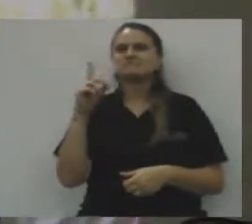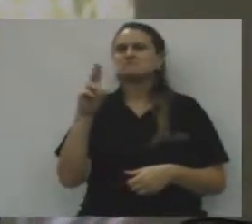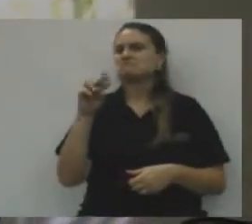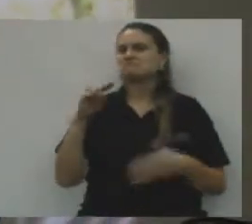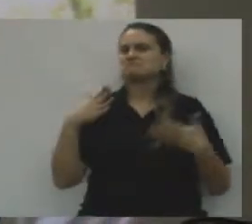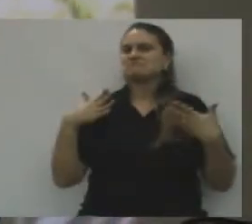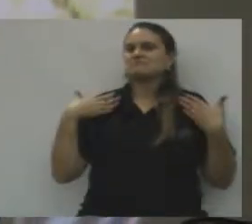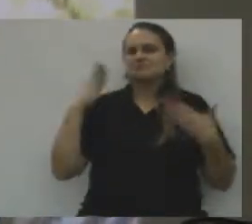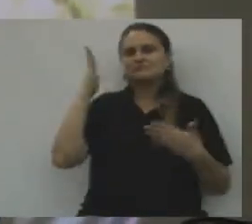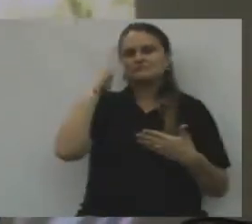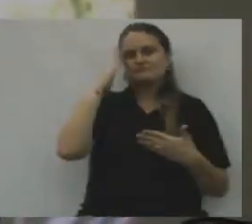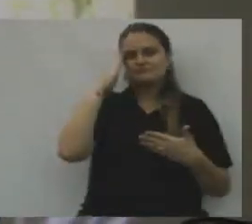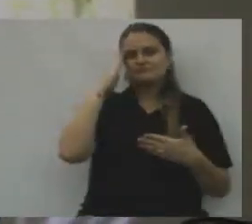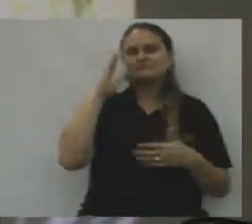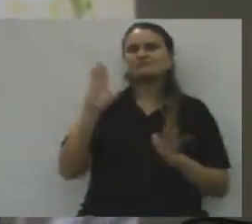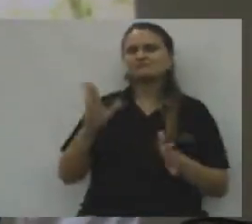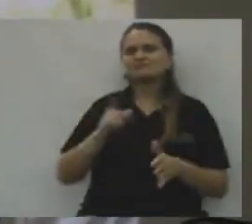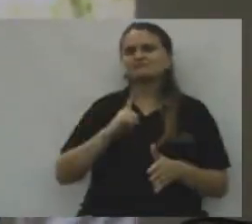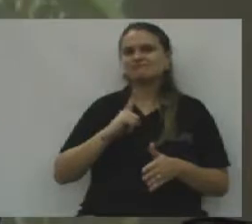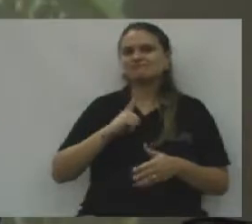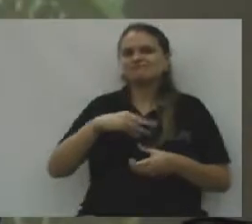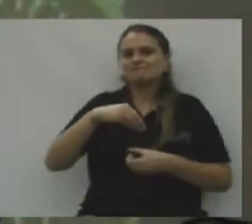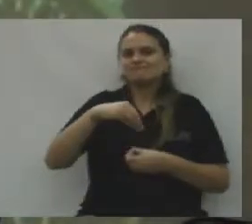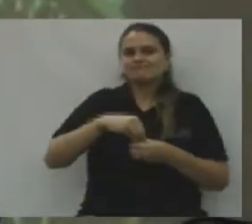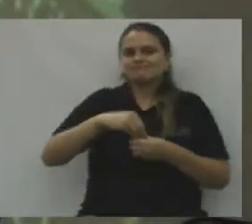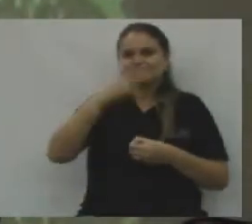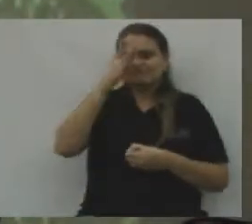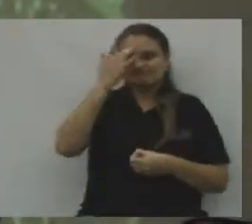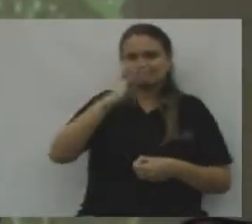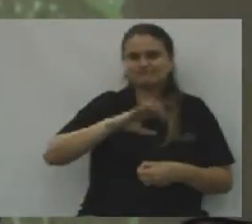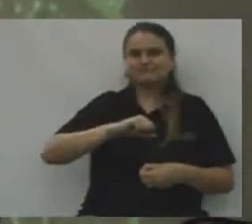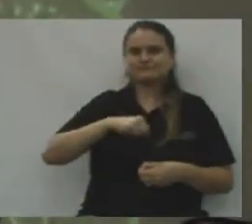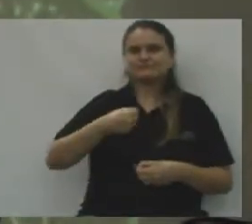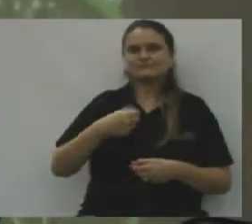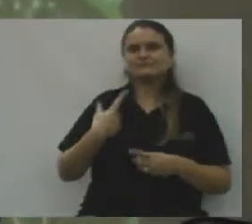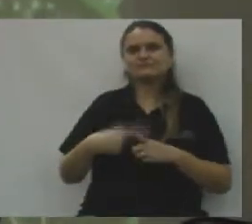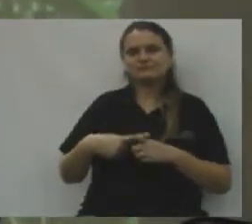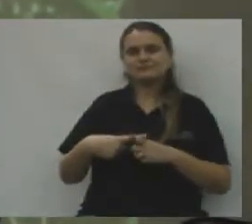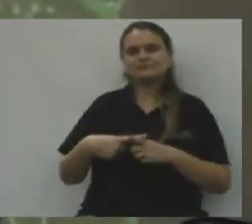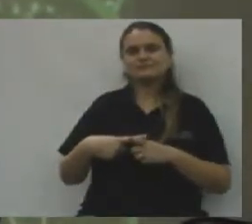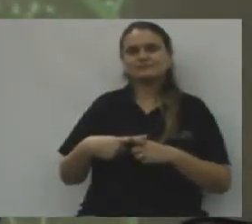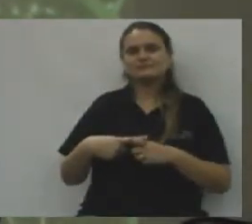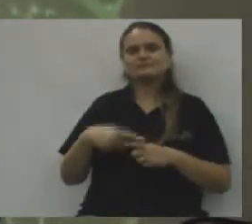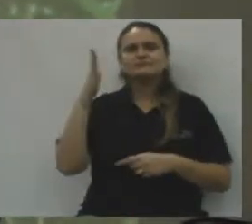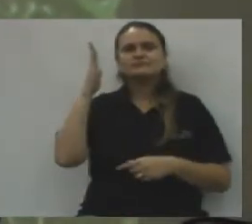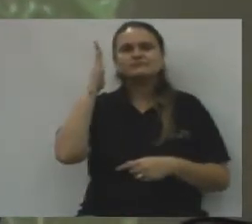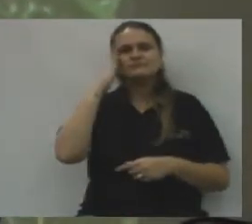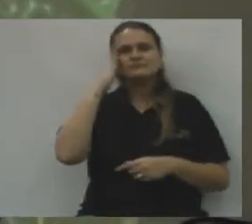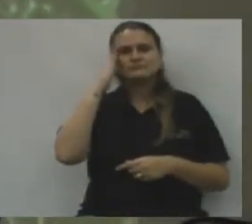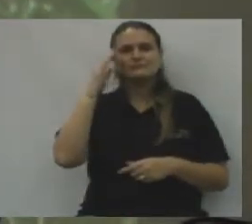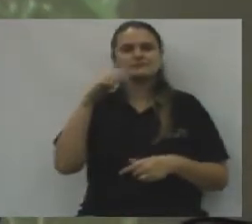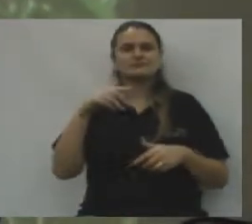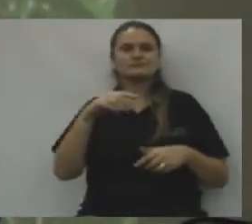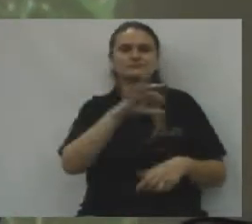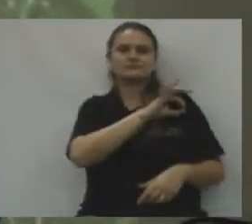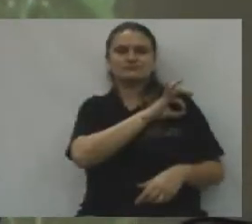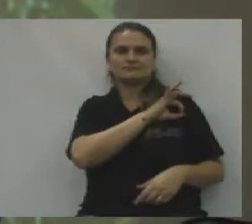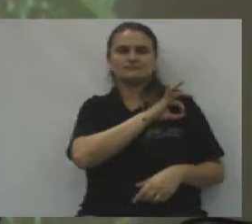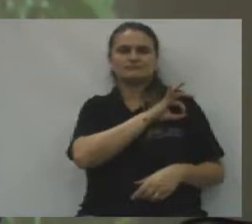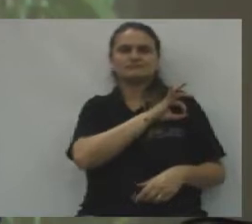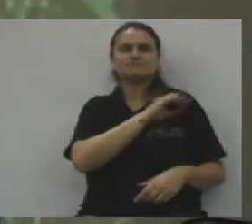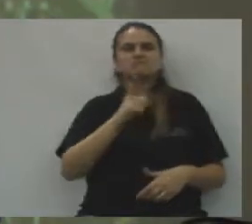ato heróico. Isso aí já está ali implícito, né? Até por sermos assim uma instituição onde os nossos